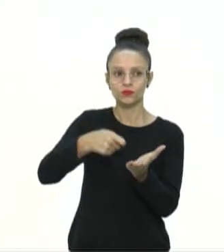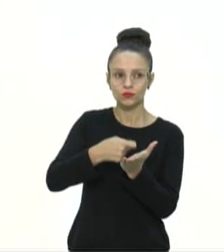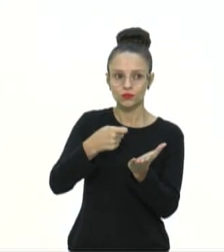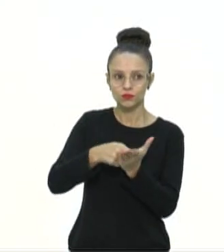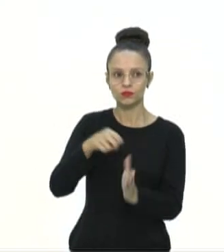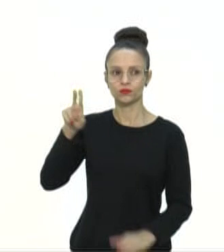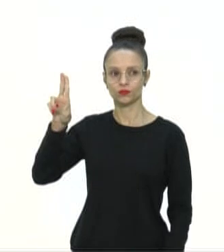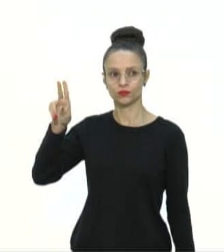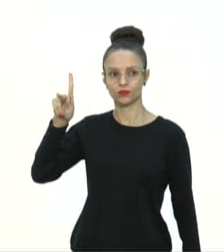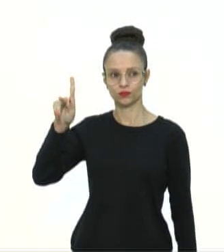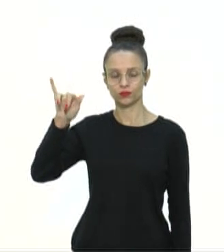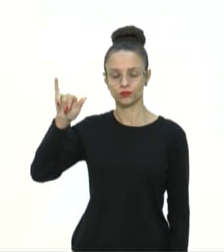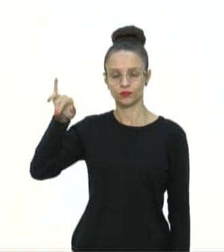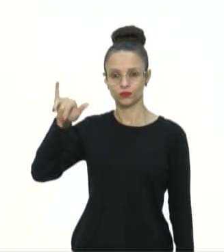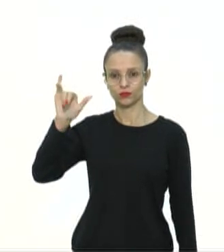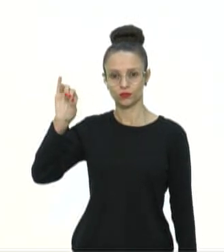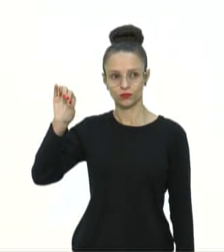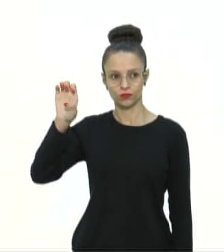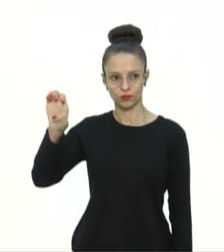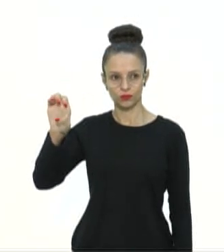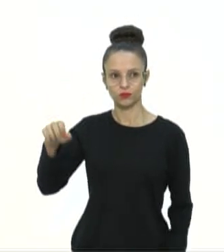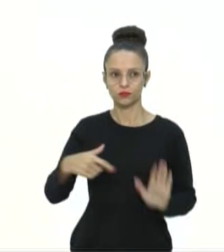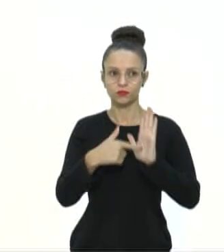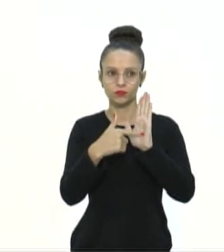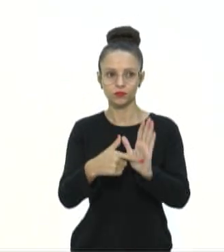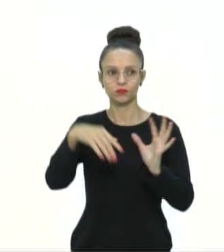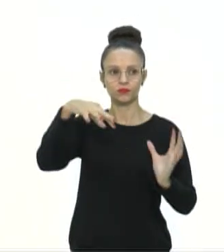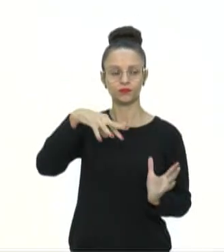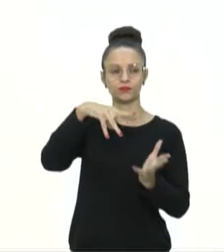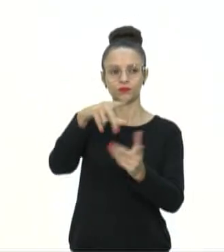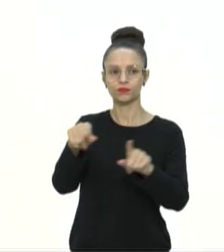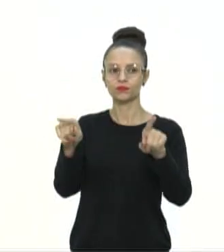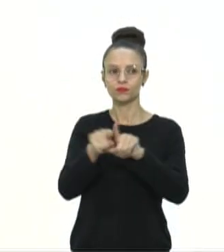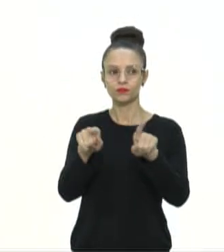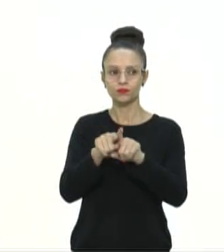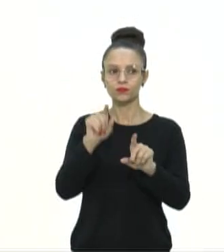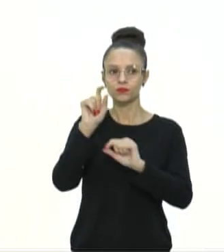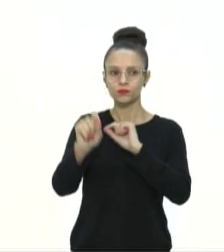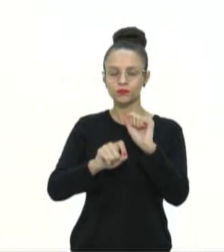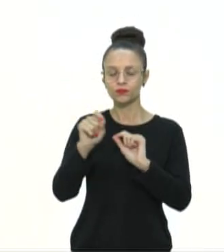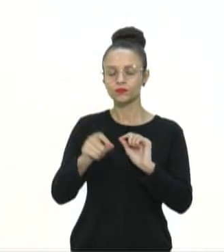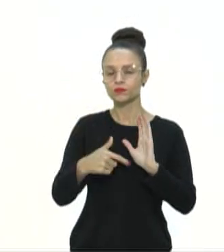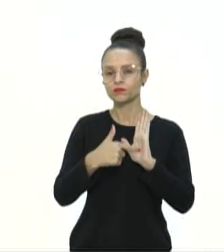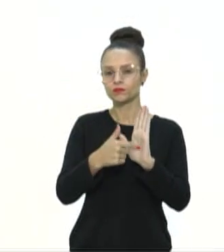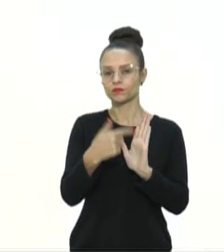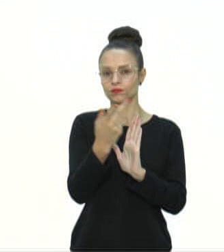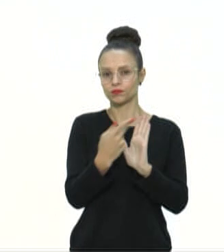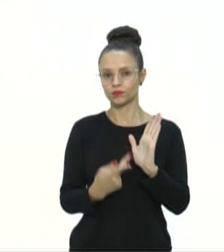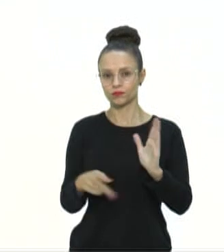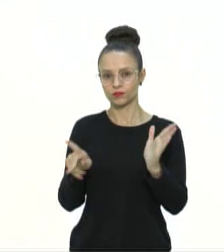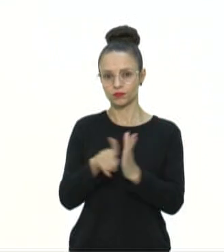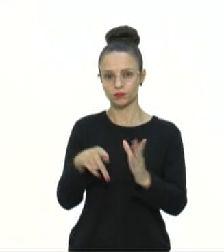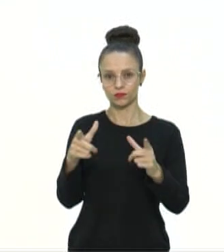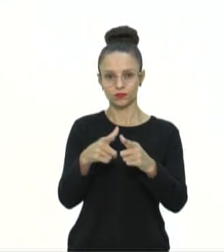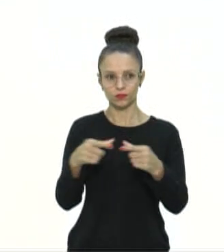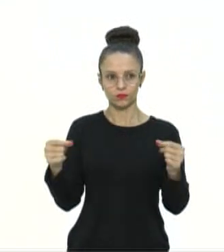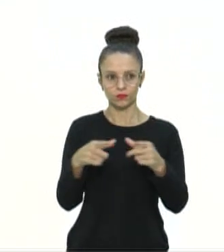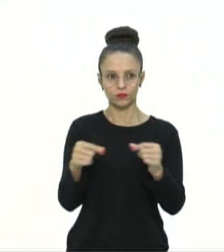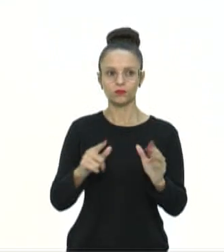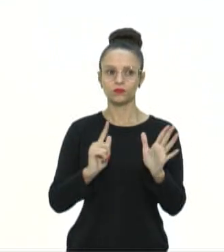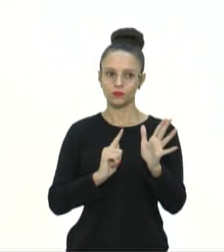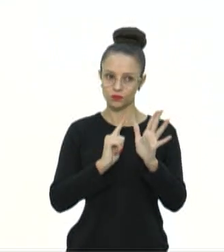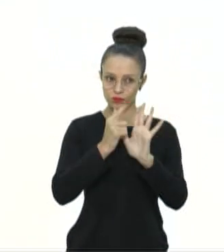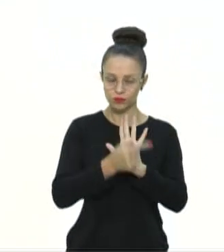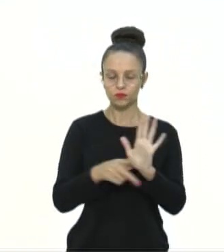ukiyo-e, retratos do mundo flutuante, também reconhecida como as estampas japonesas, um gênero